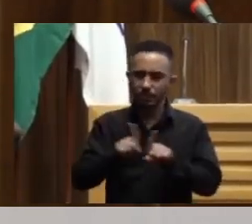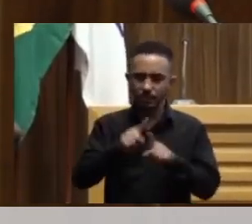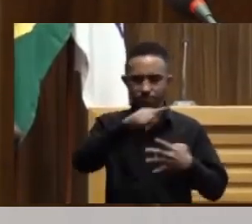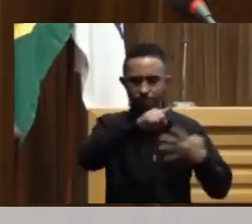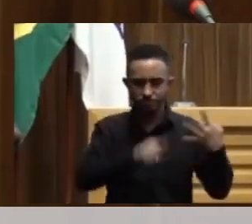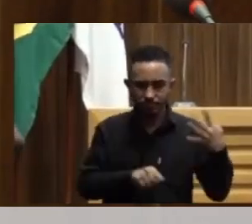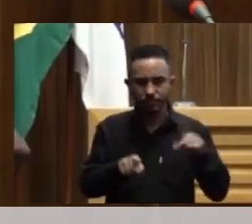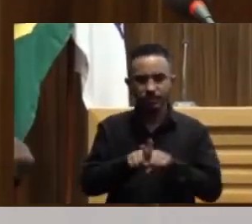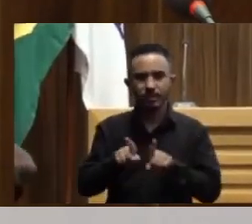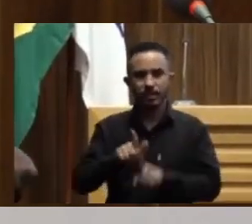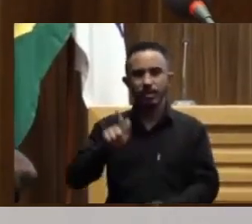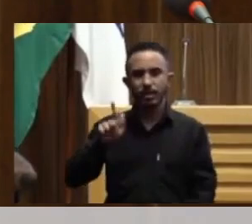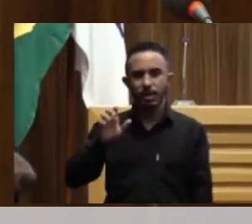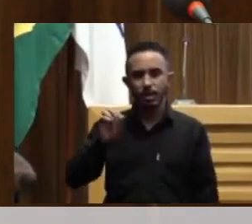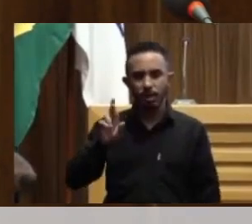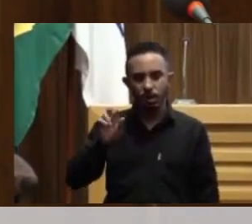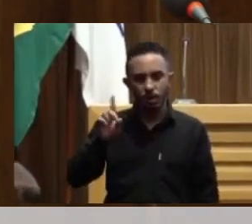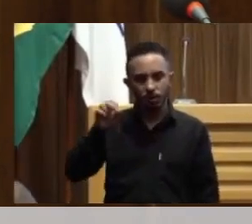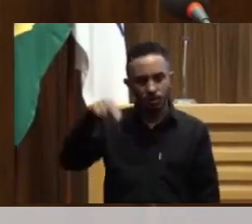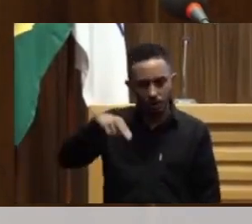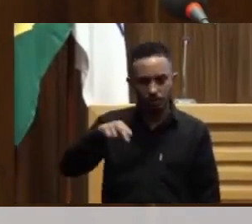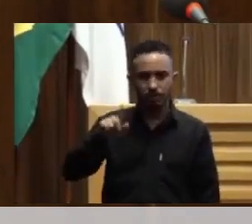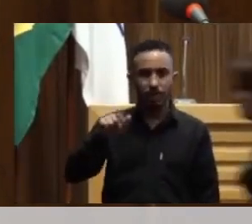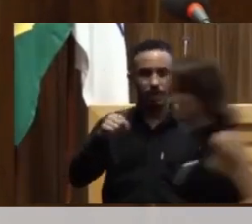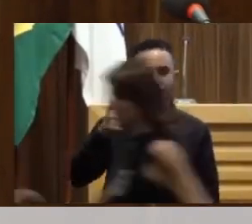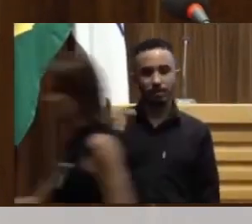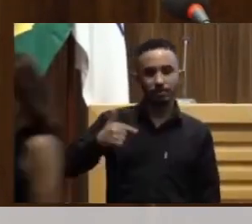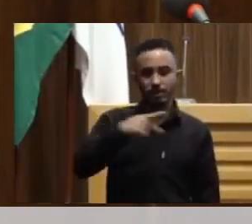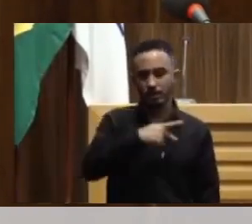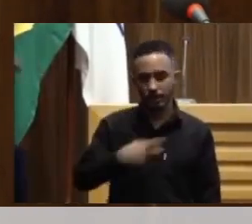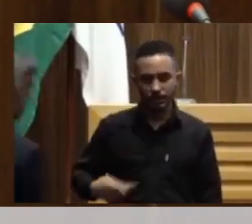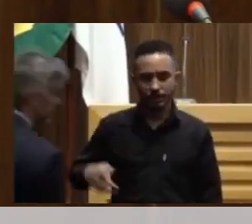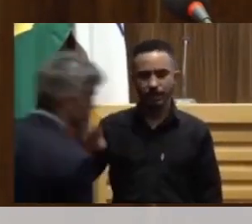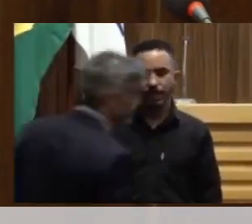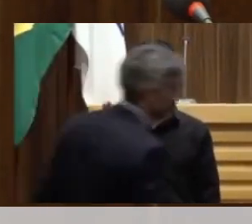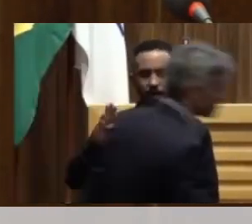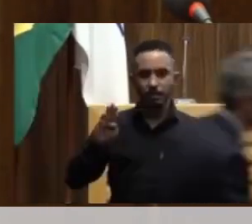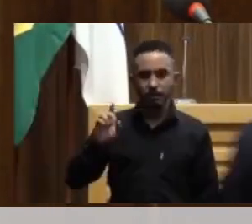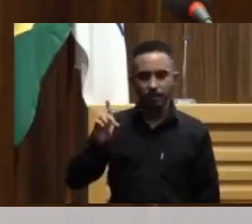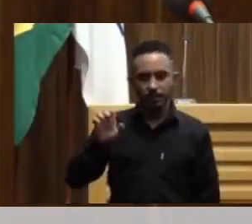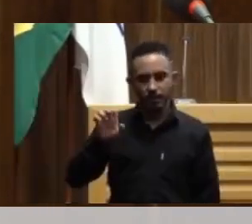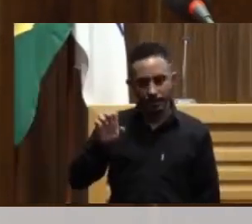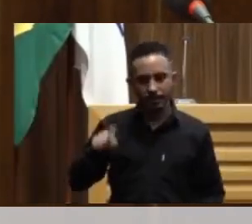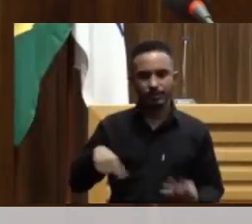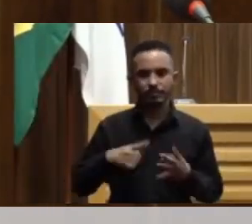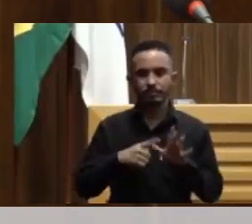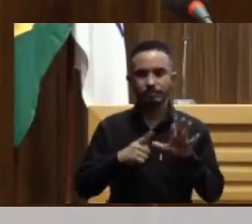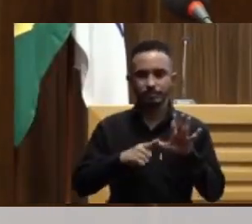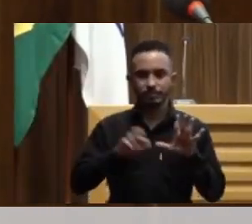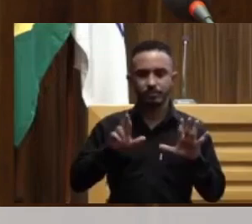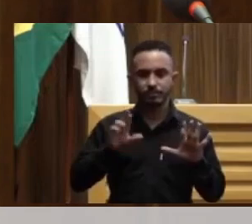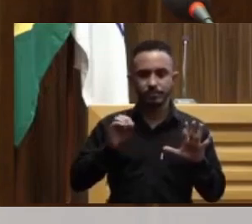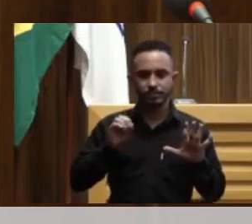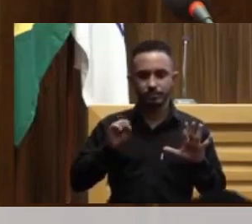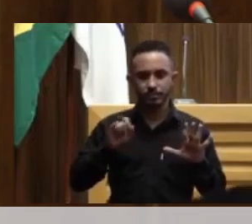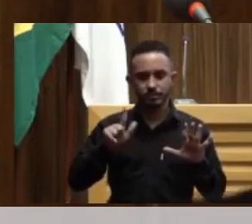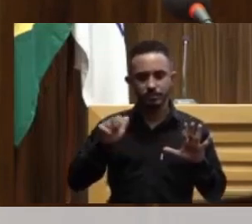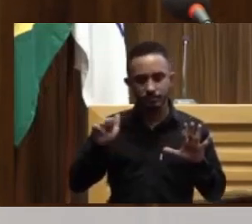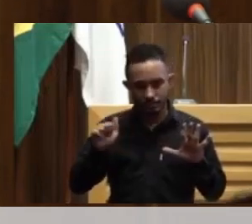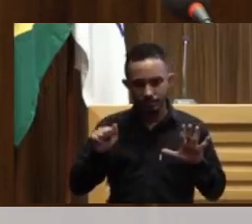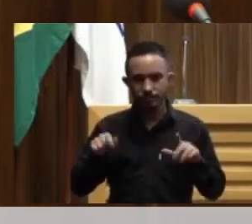temos aqui o Gordon, que é vice-presidente da BDE comigo, Rosilda, da PID